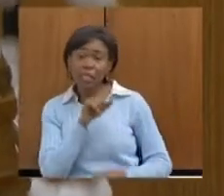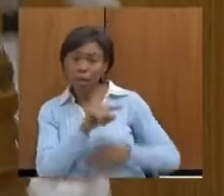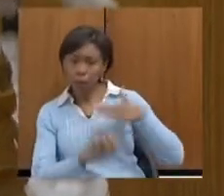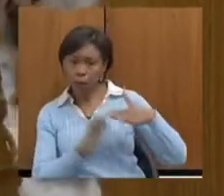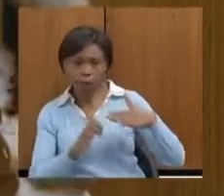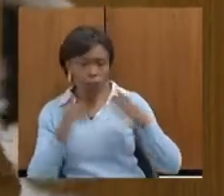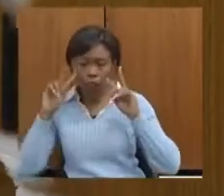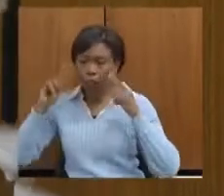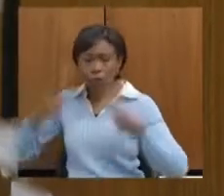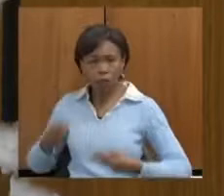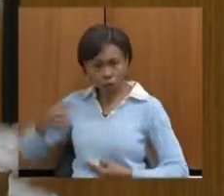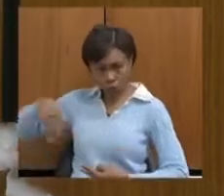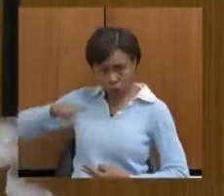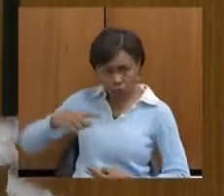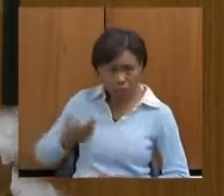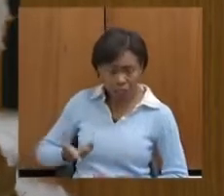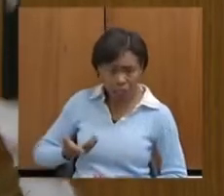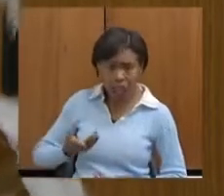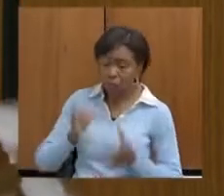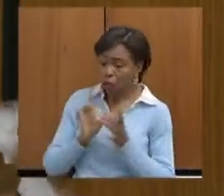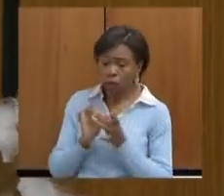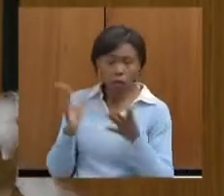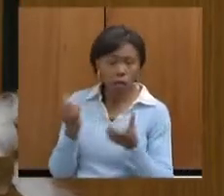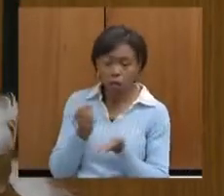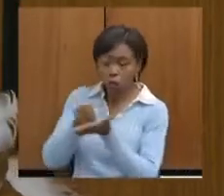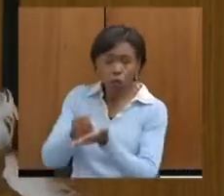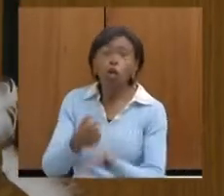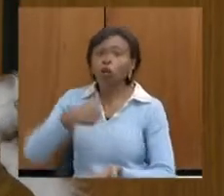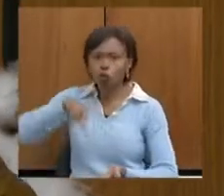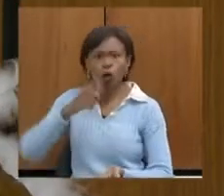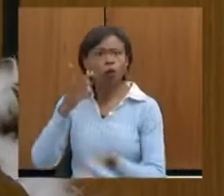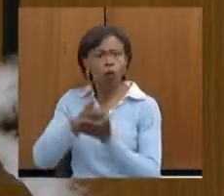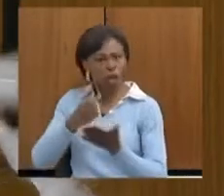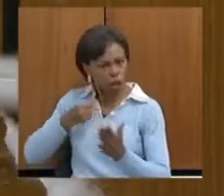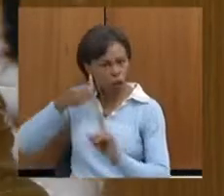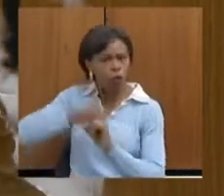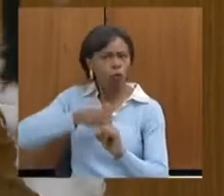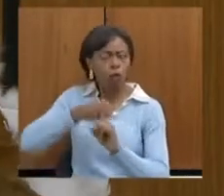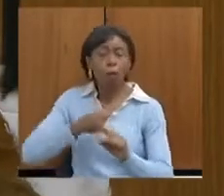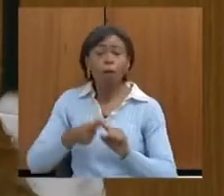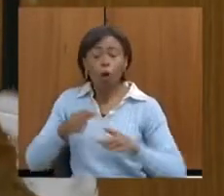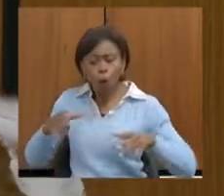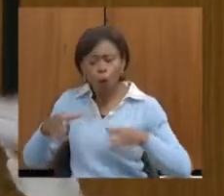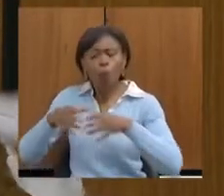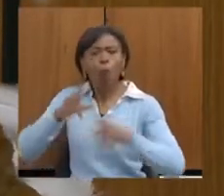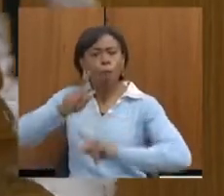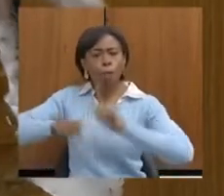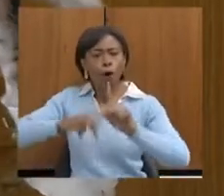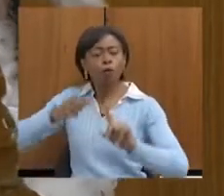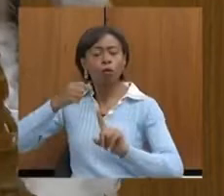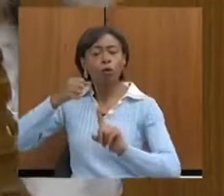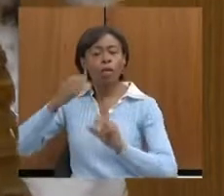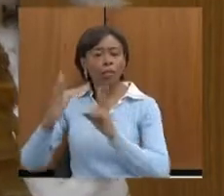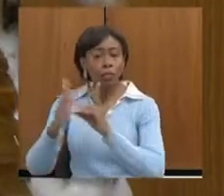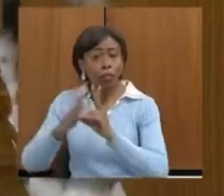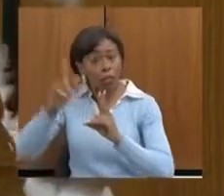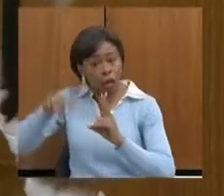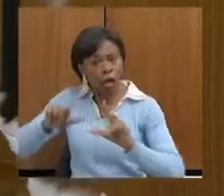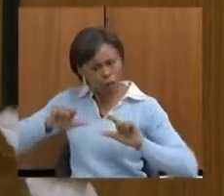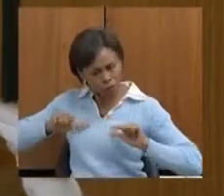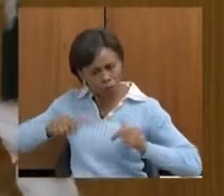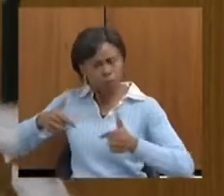não disponibilizar a gente vai lutar porque um povo indígena que é guerreiro não só é